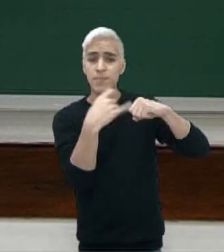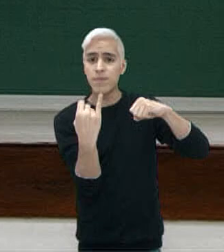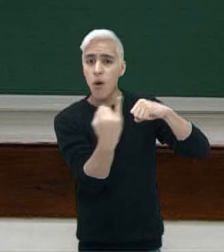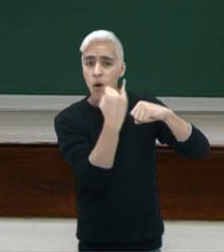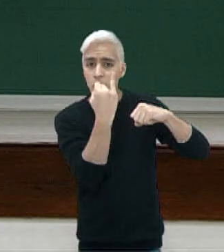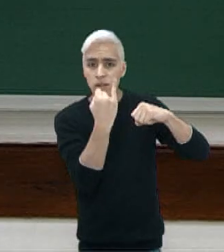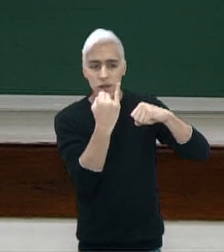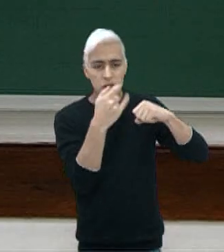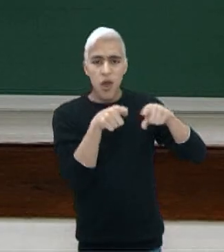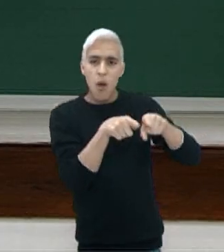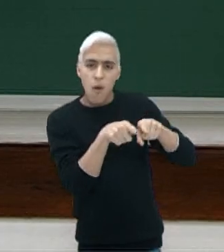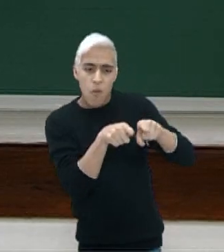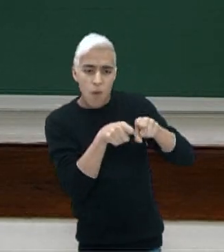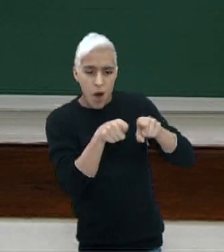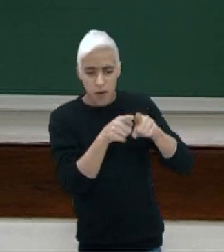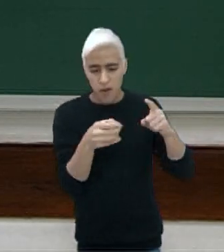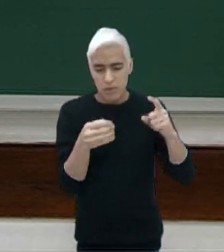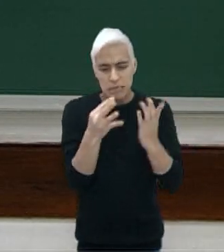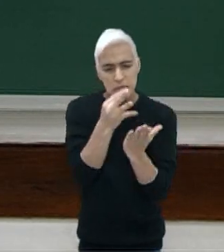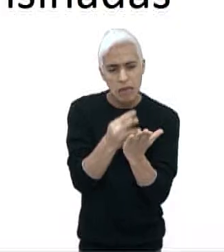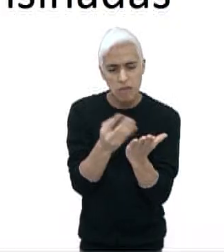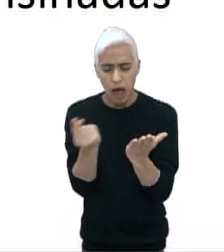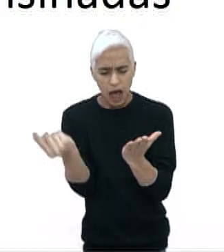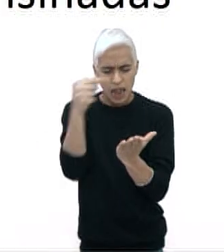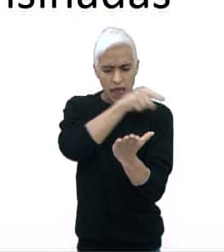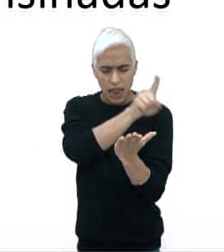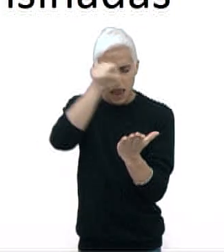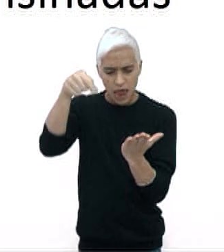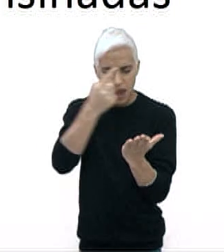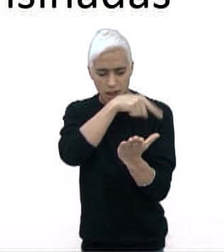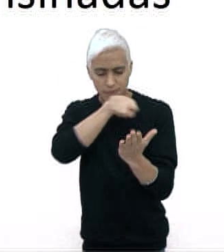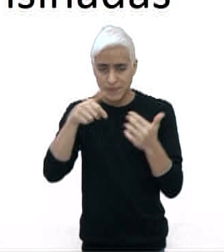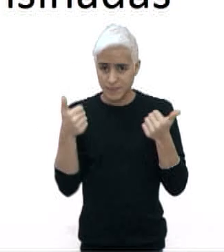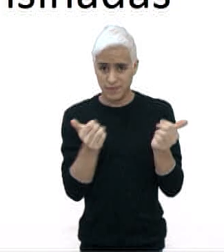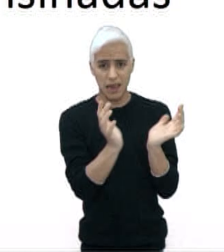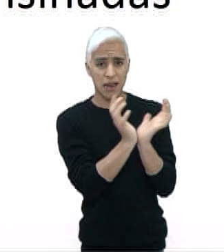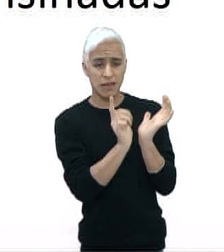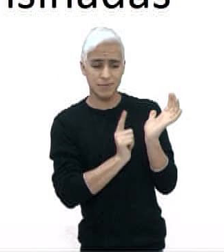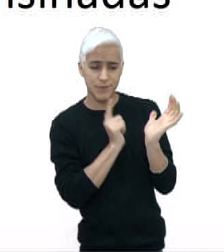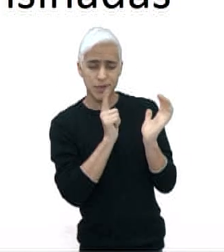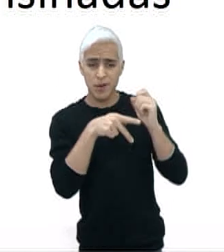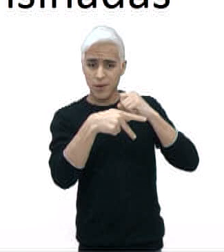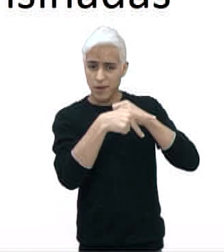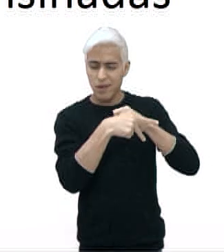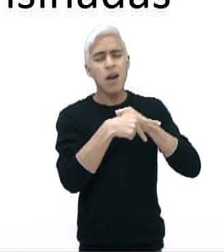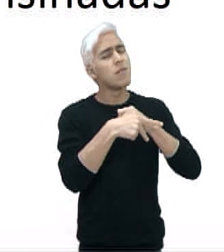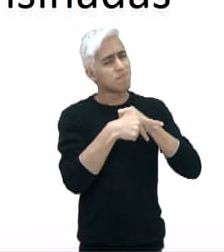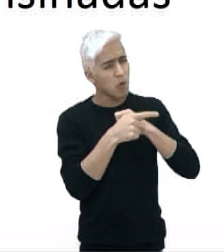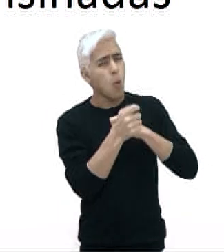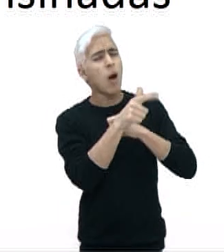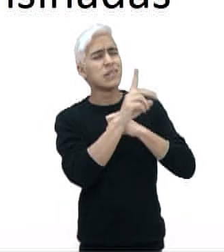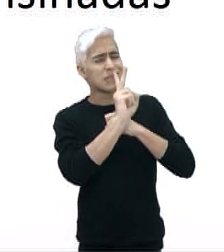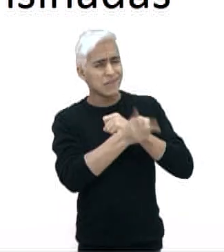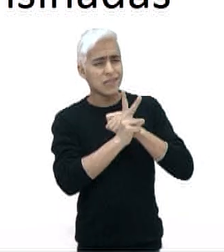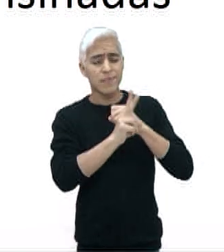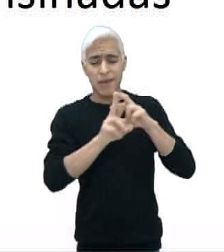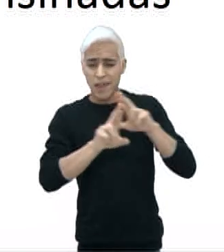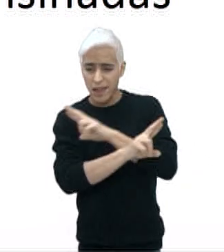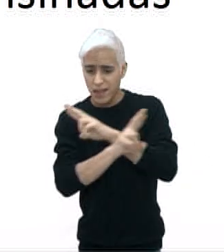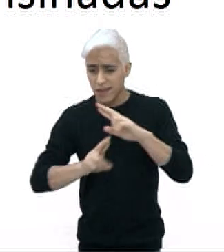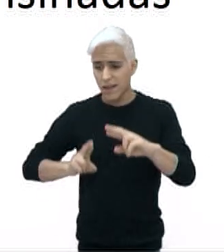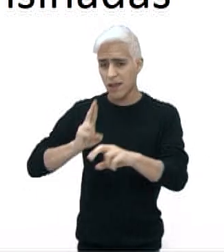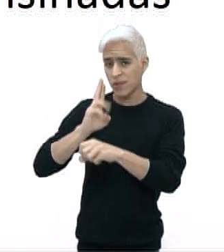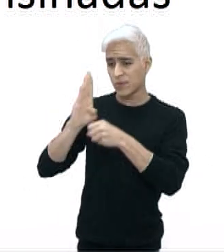para as retomadas dentro do texto aqui. A classe gramatical pronome está quase sempre relacionada ao substantivo, veja